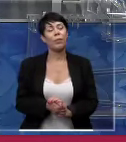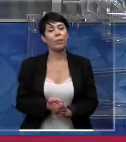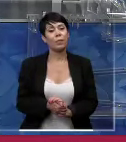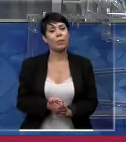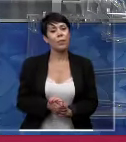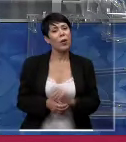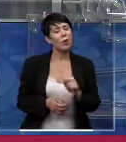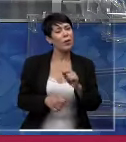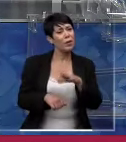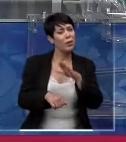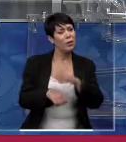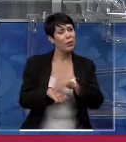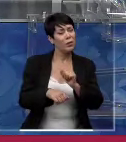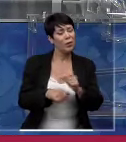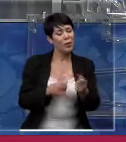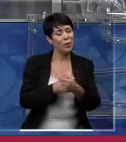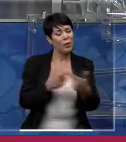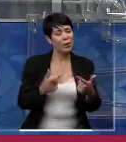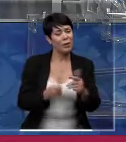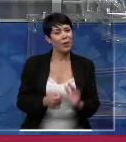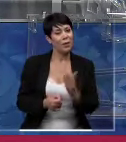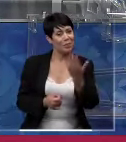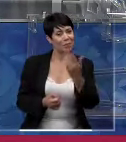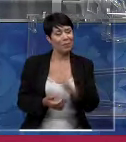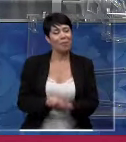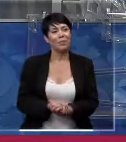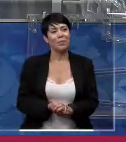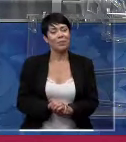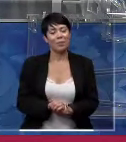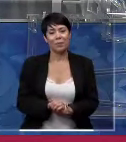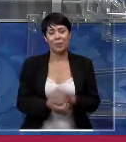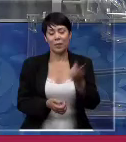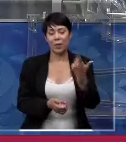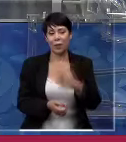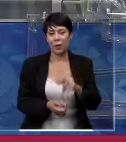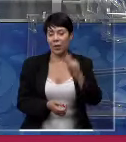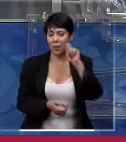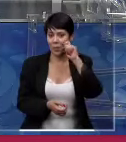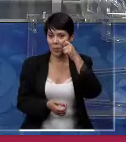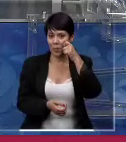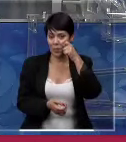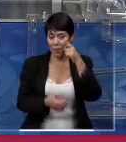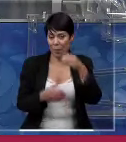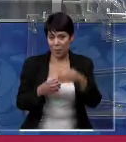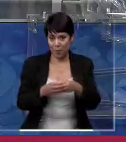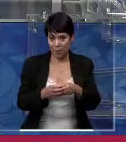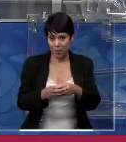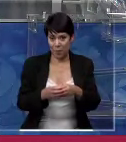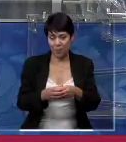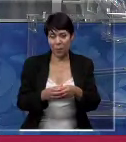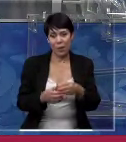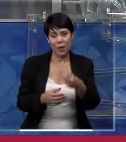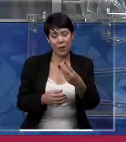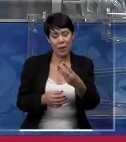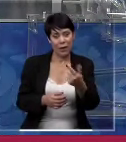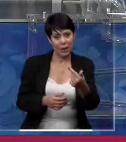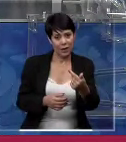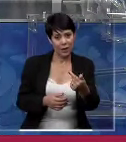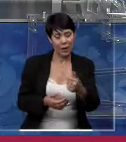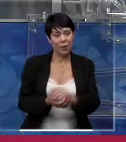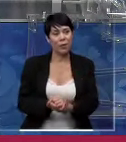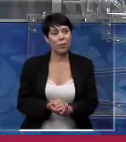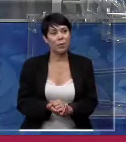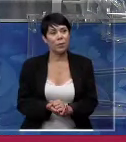Você chamando, a sorte chegando. Bola preta número 37. Preta